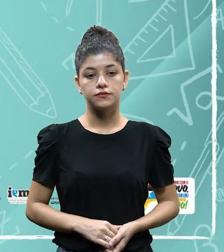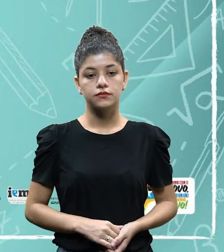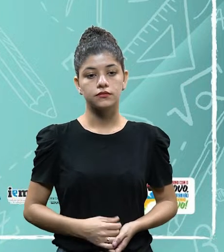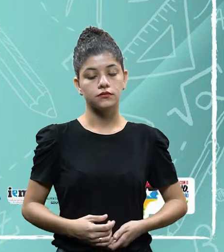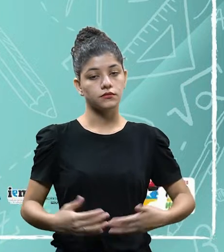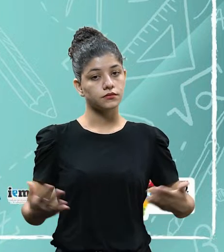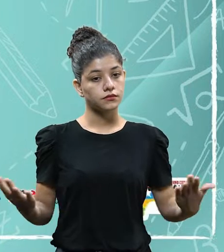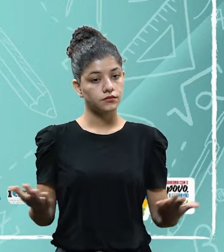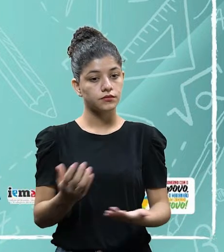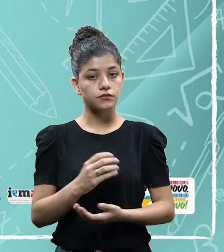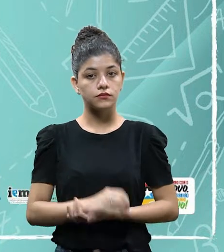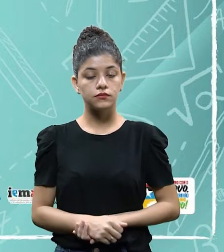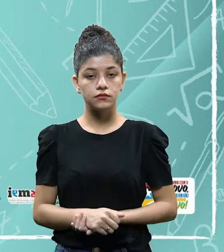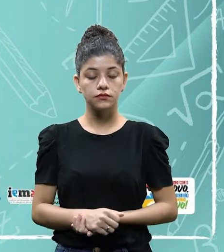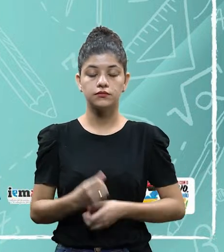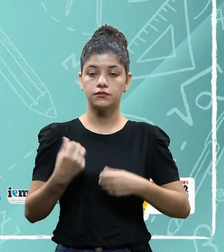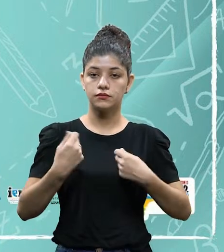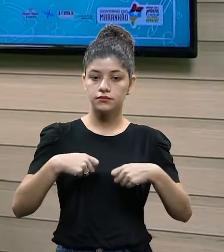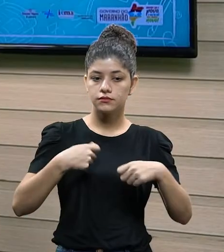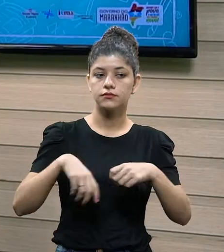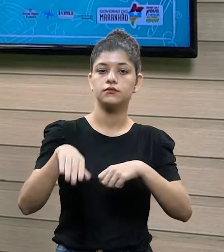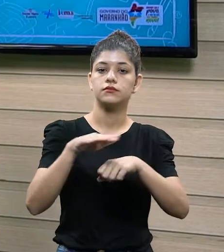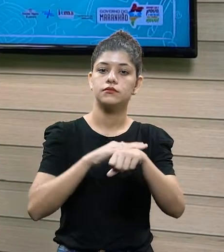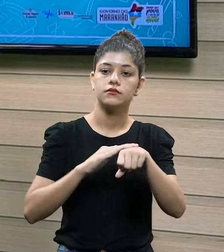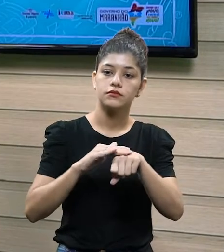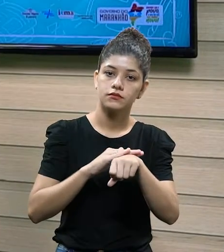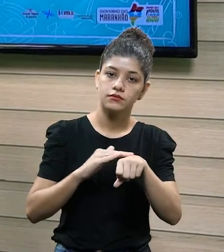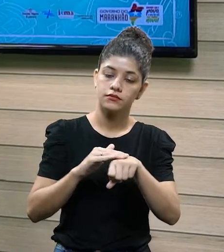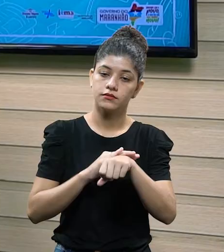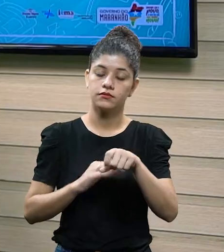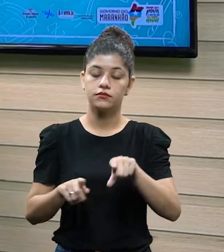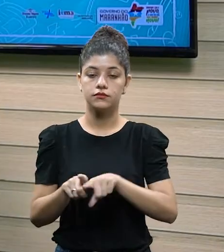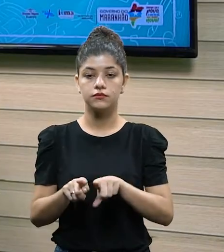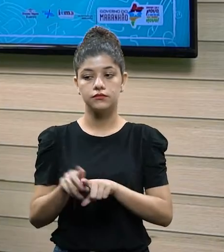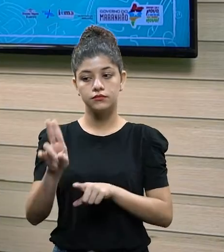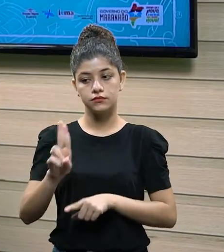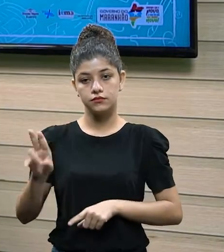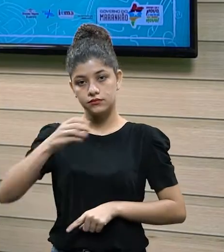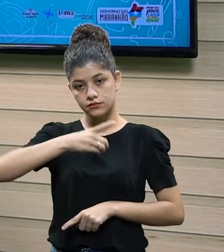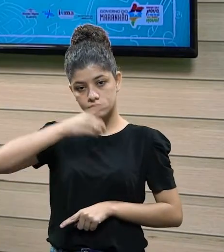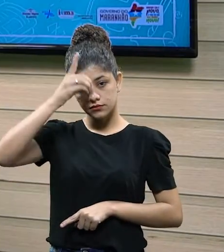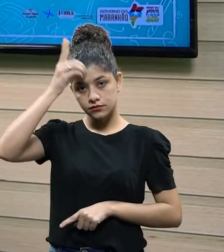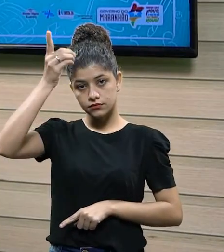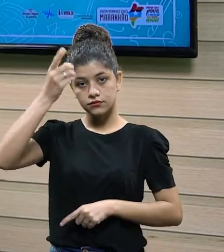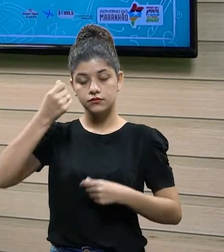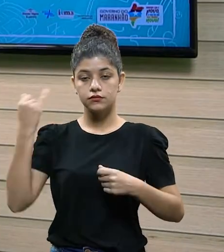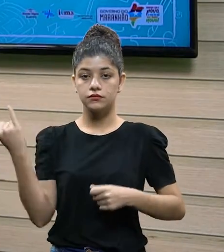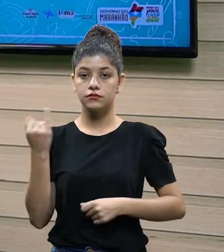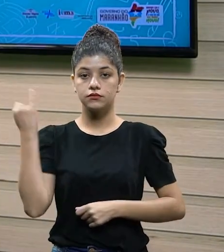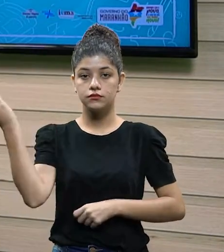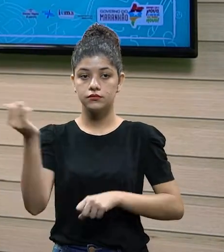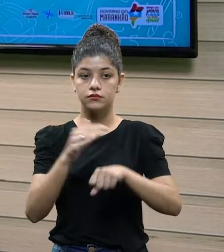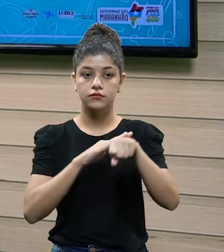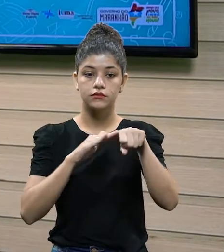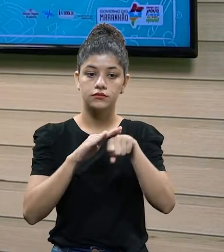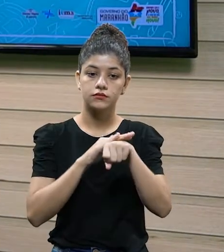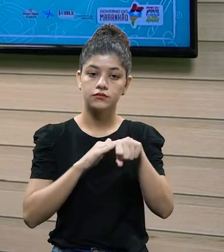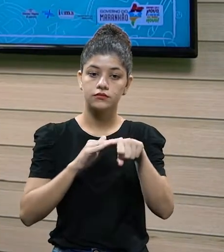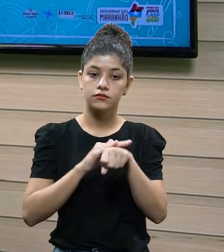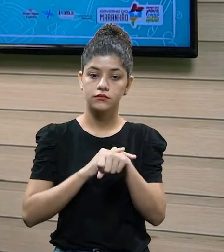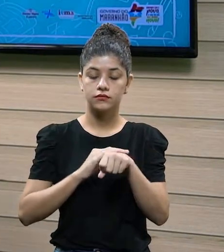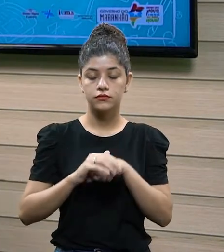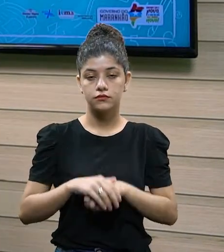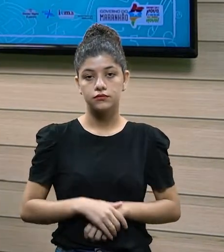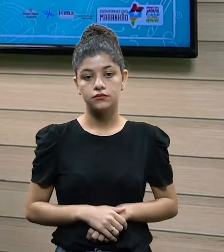promova o diálogo e o uso da criatividade. É muito importante dialogar, conversar. Quando eu falo dialogar, não é